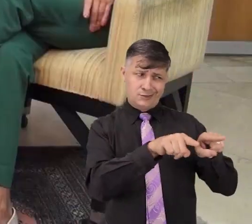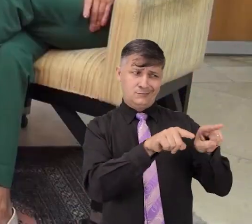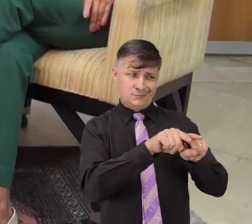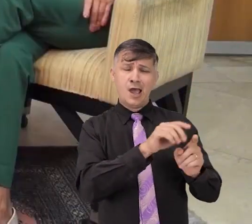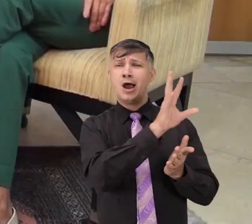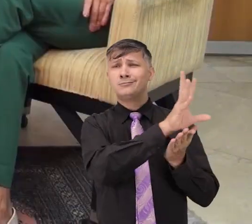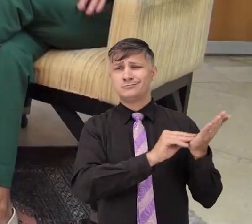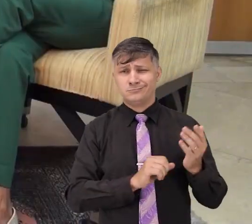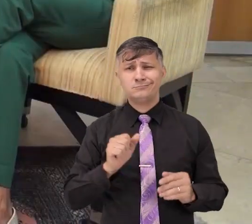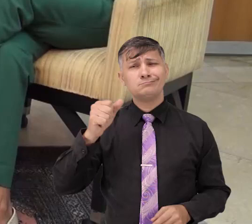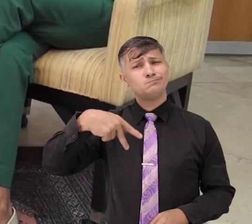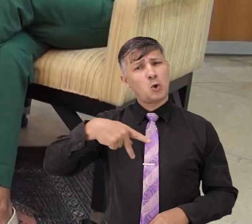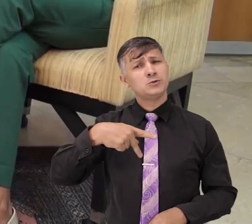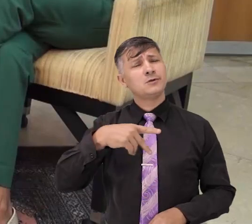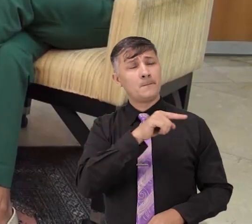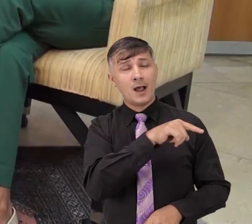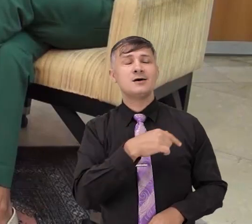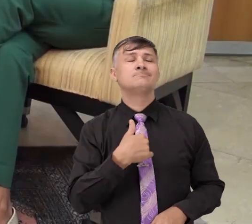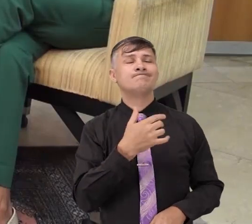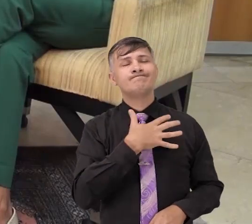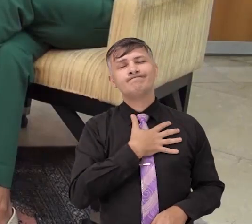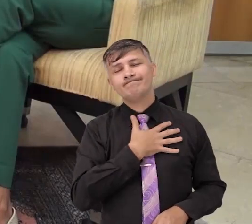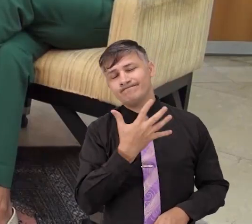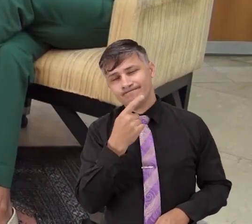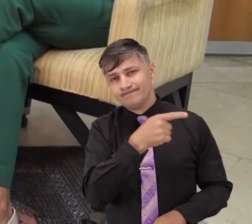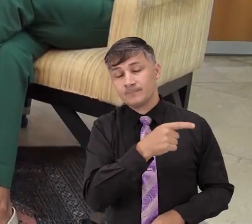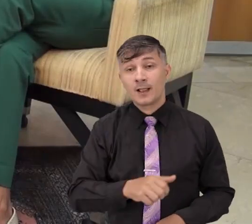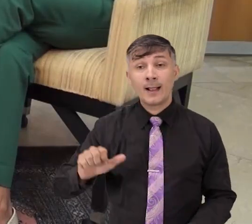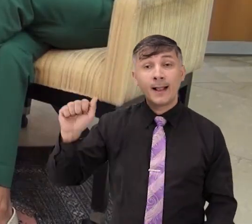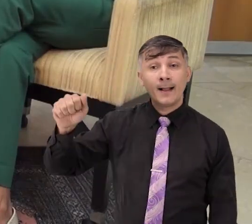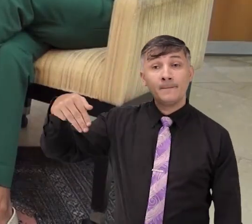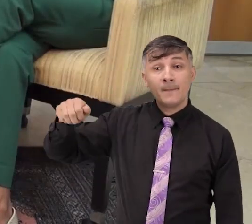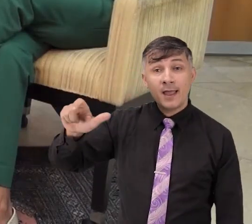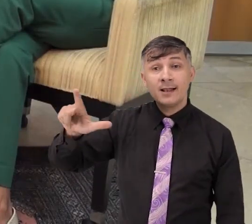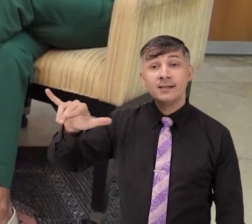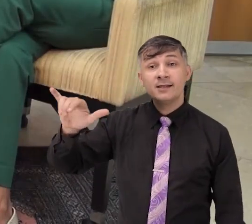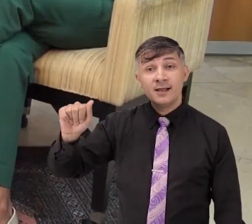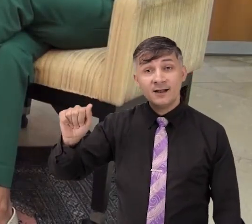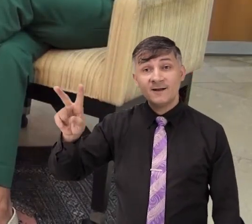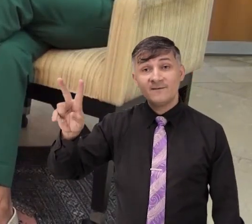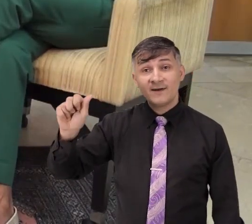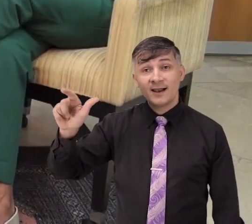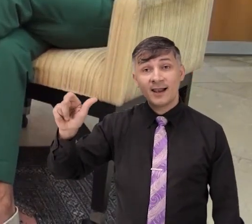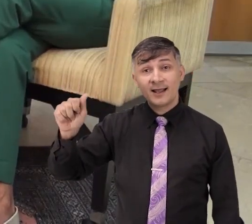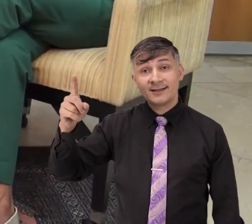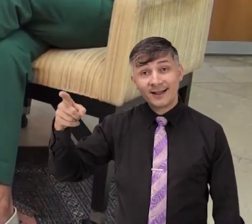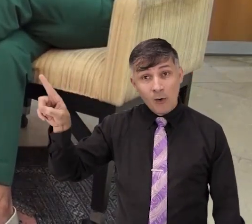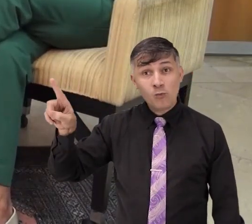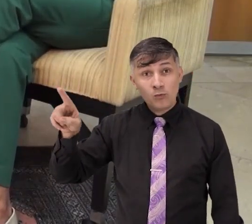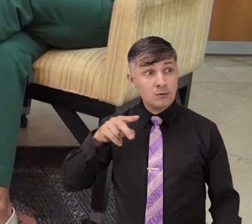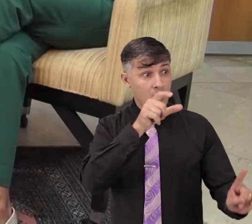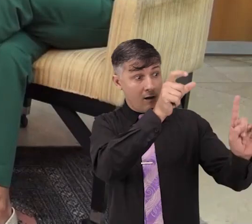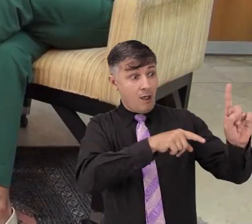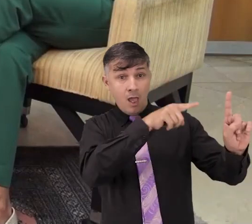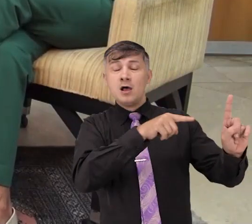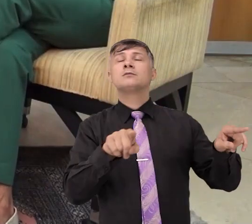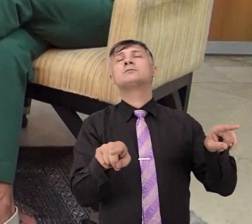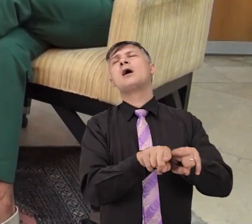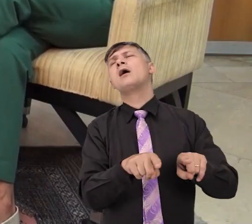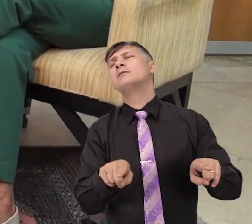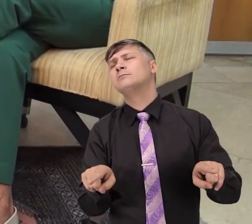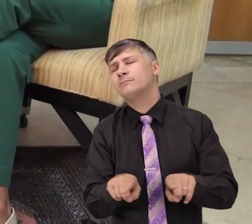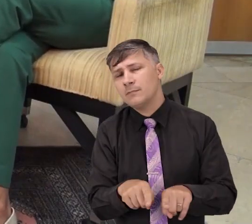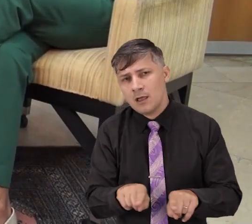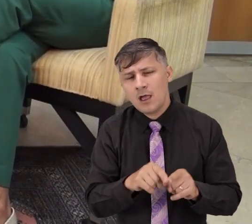Amélia Valadão. Amélia Valadão, claro. Gente, daqui a pouco, olha só, claro. Não vão claro. Mapeando, não, hein?